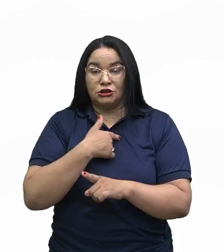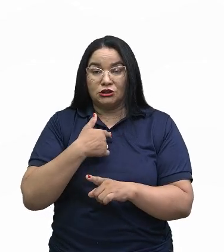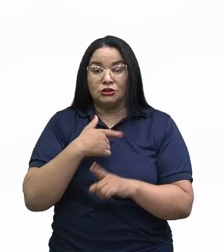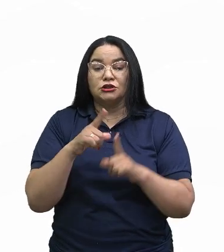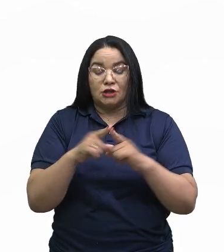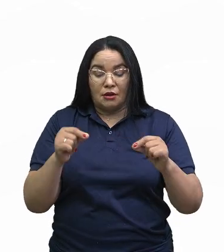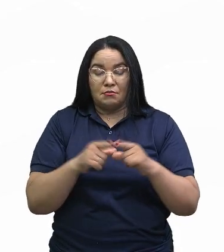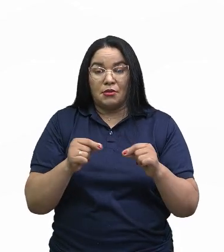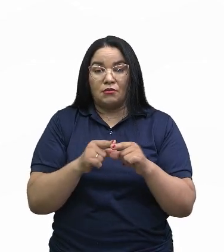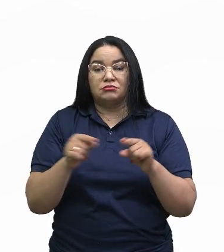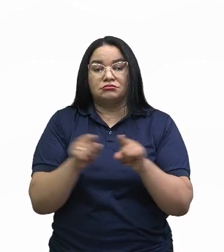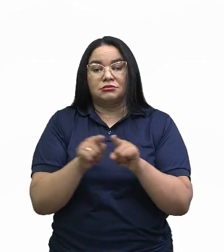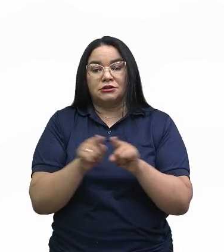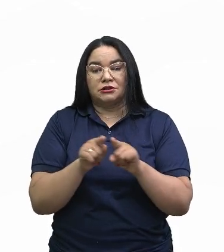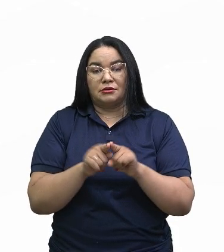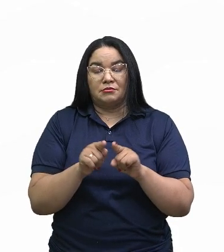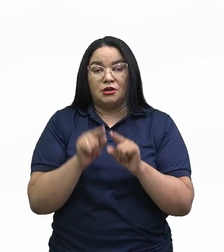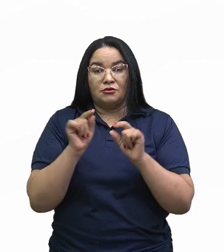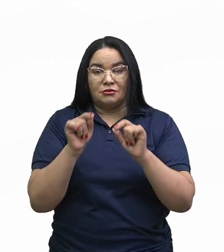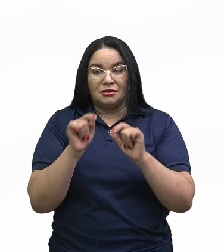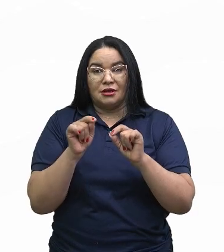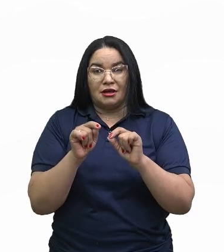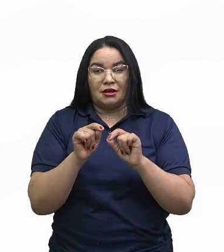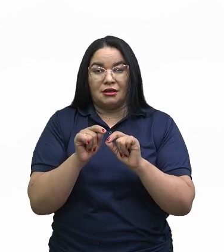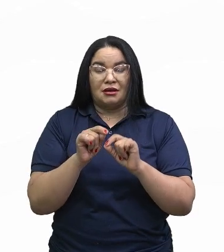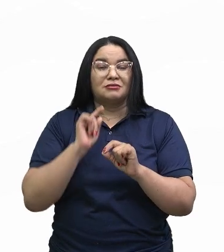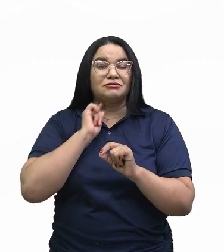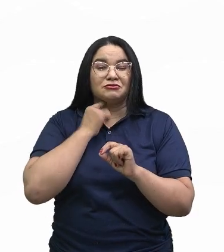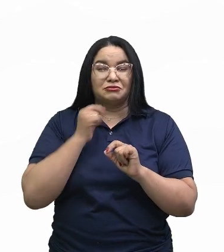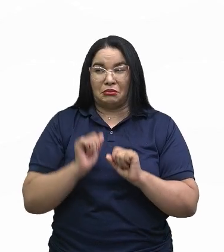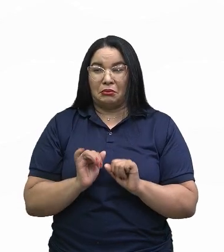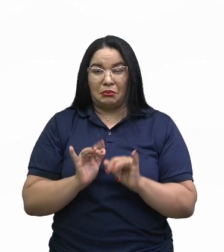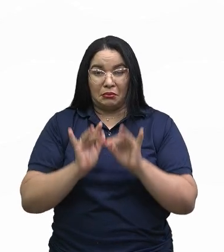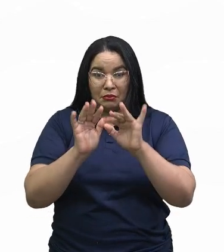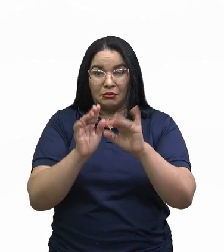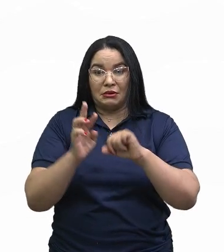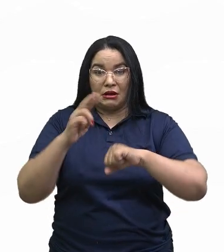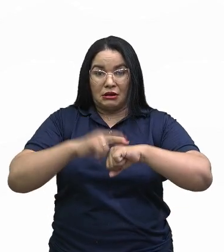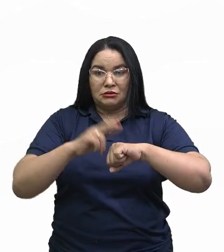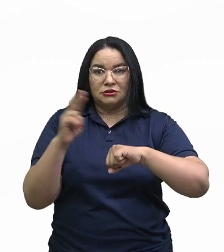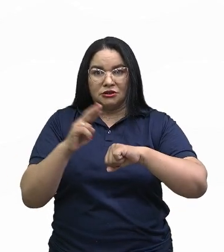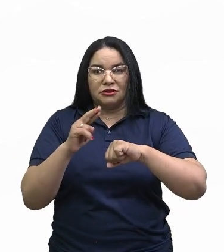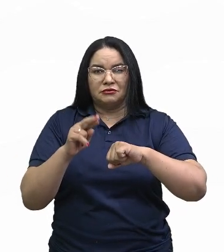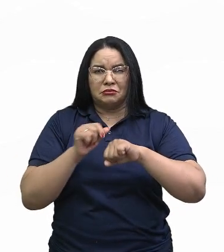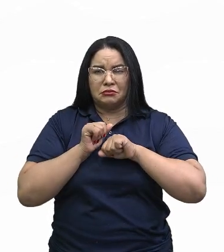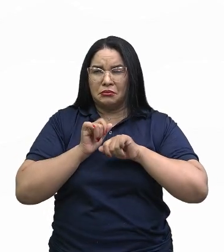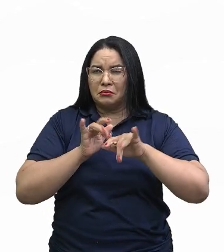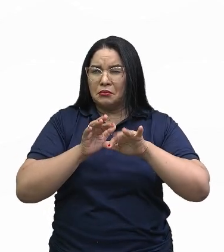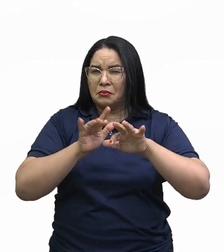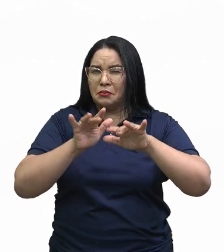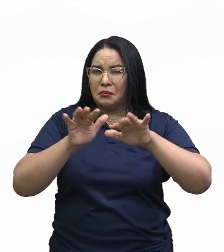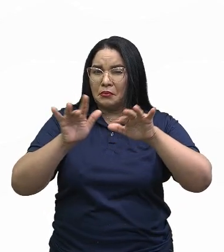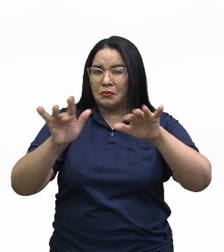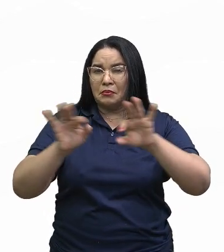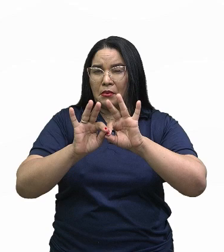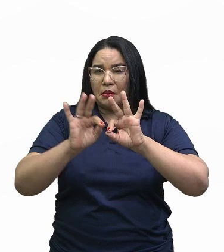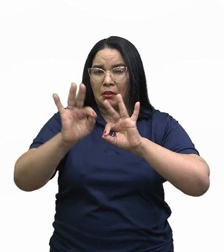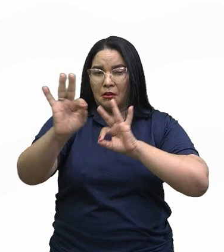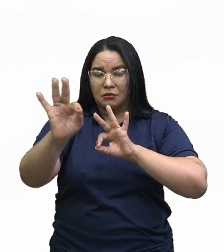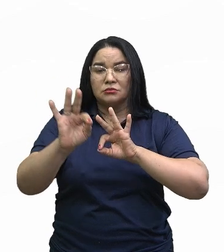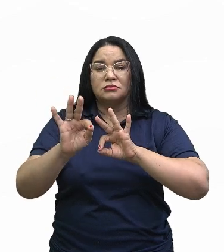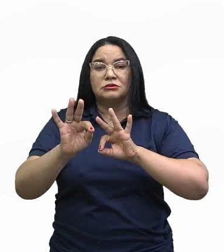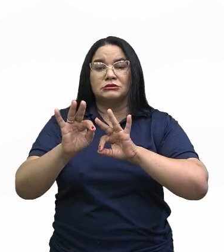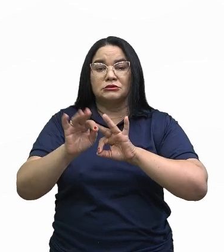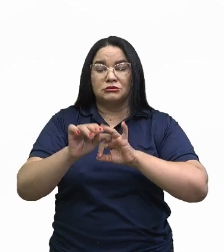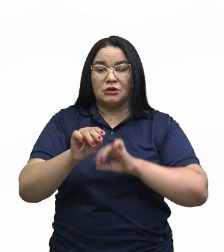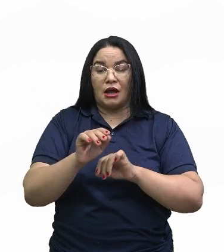todo, mas também a poluição radioativa, ela pegou o mar e conseguiu atingir ali a América do